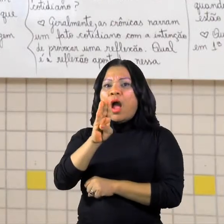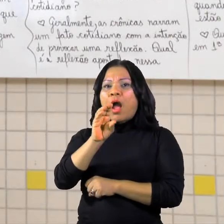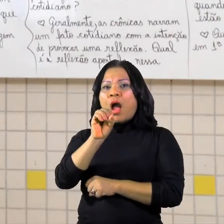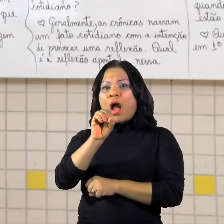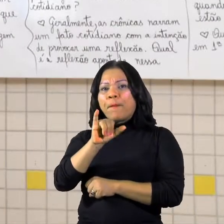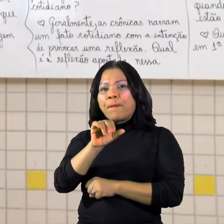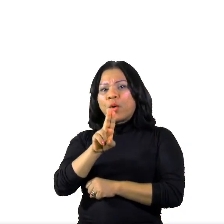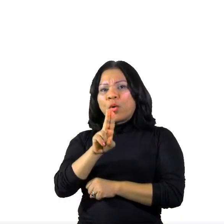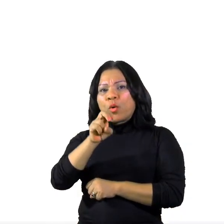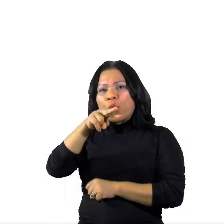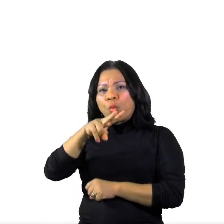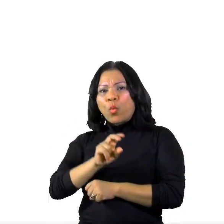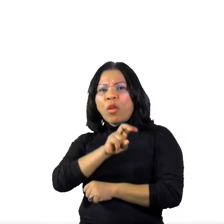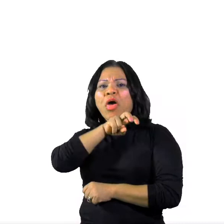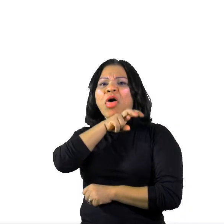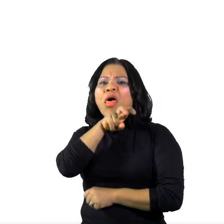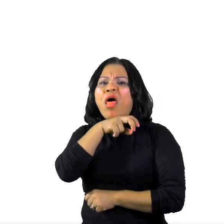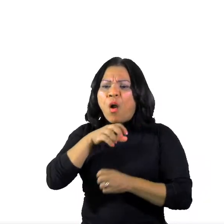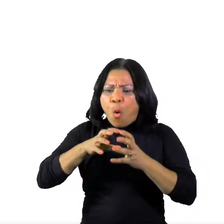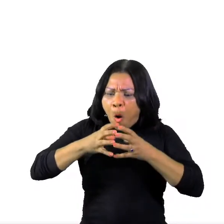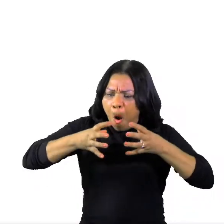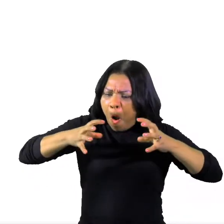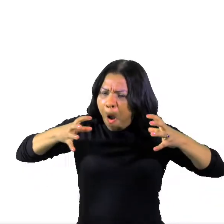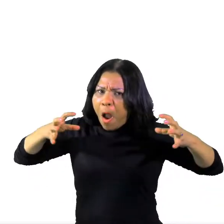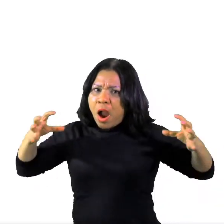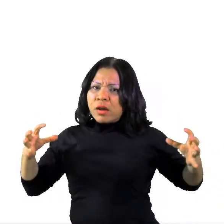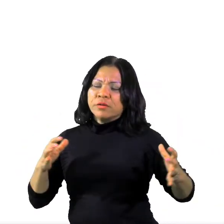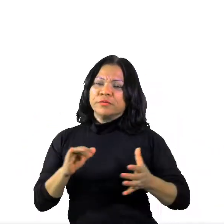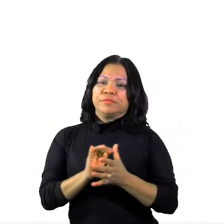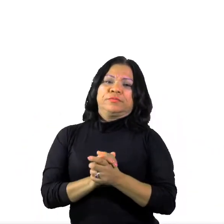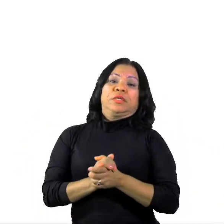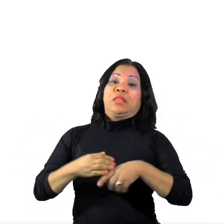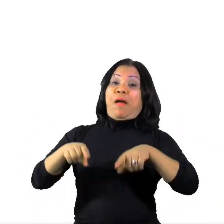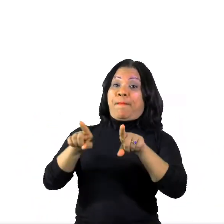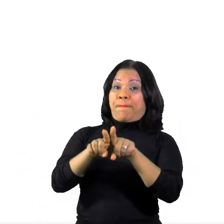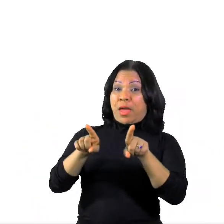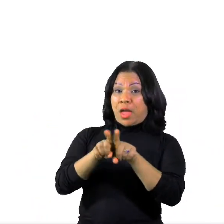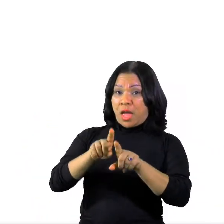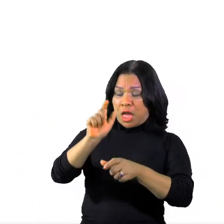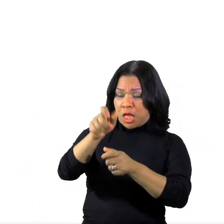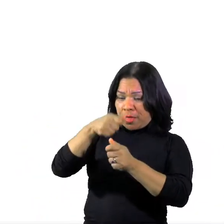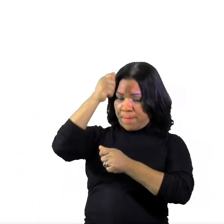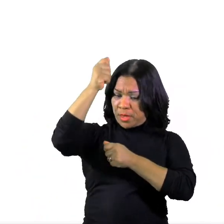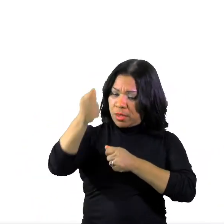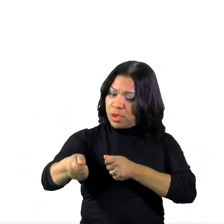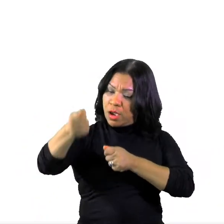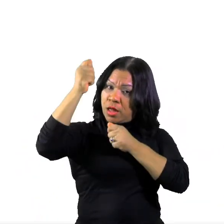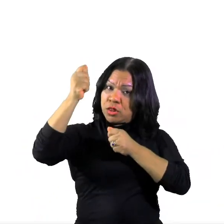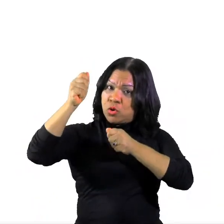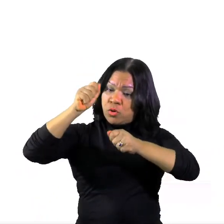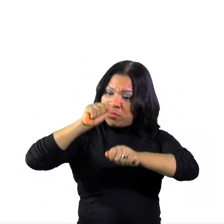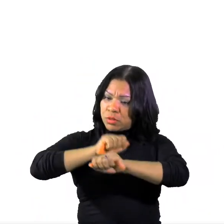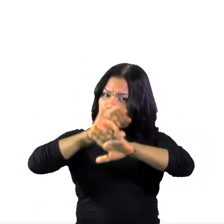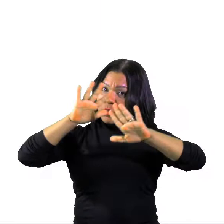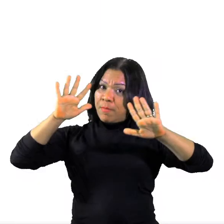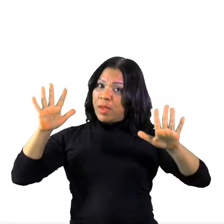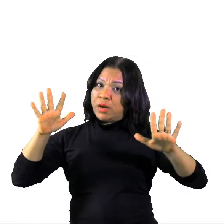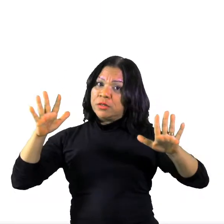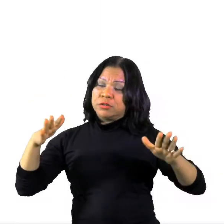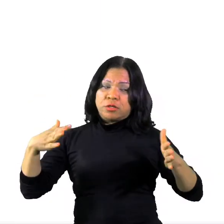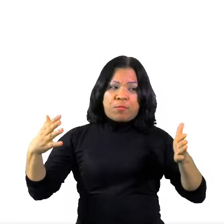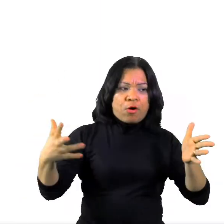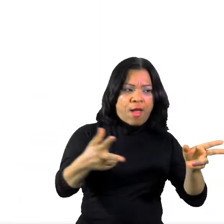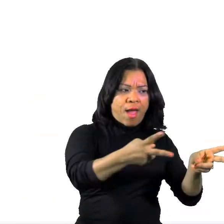De pescadores que desapareciam e eram devorados por animais encantados que viviam